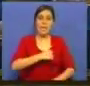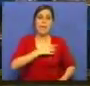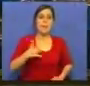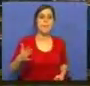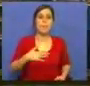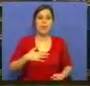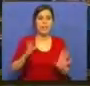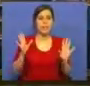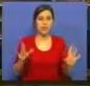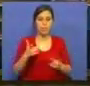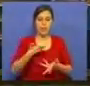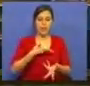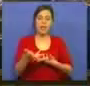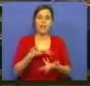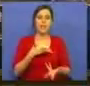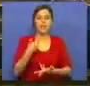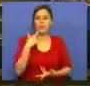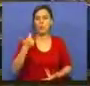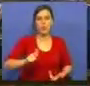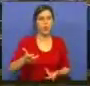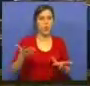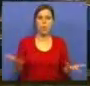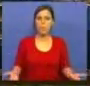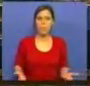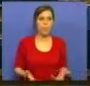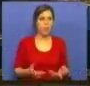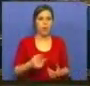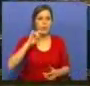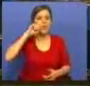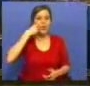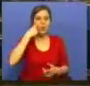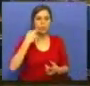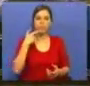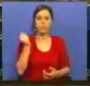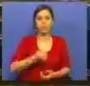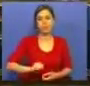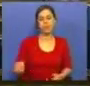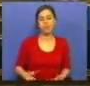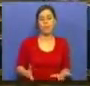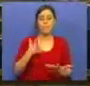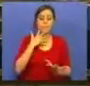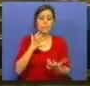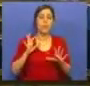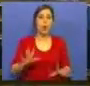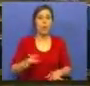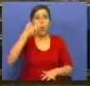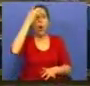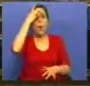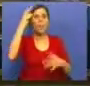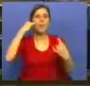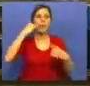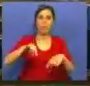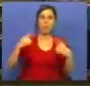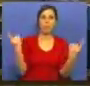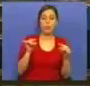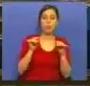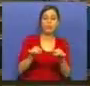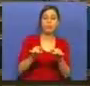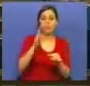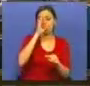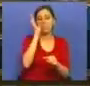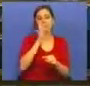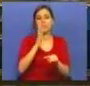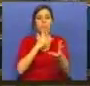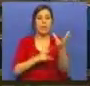empresas. Não, há uma relação que não pode ser de suspeição, porque obviamente a opinião pública tira disso